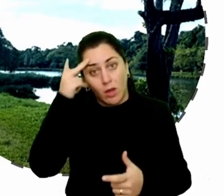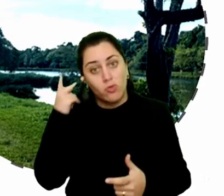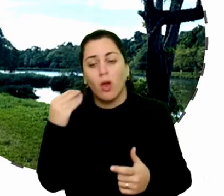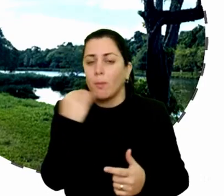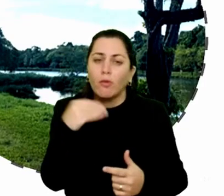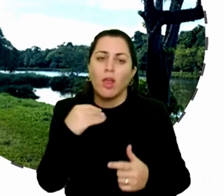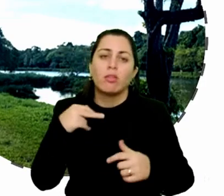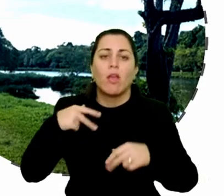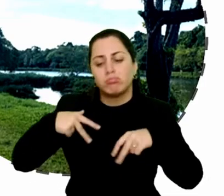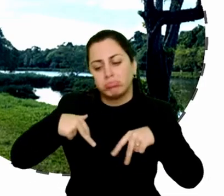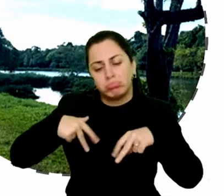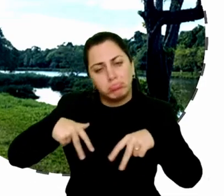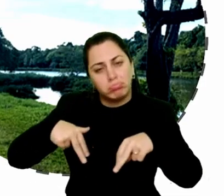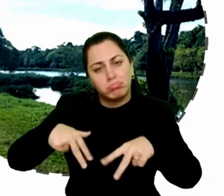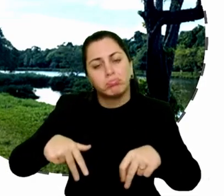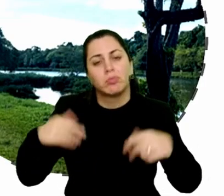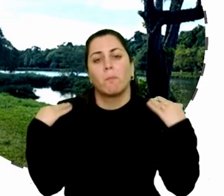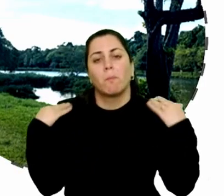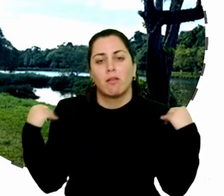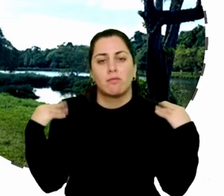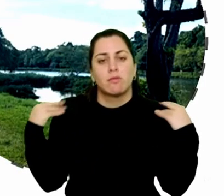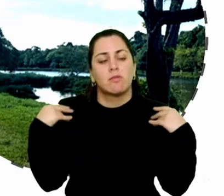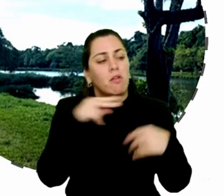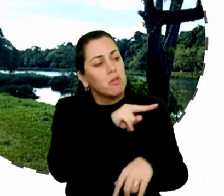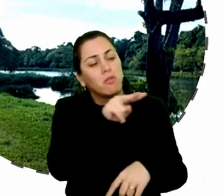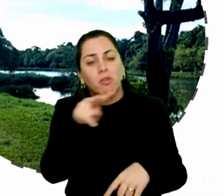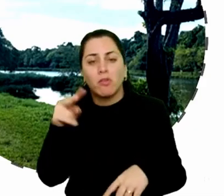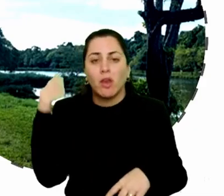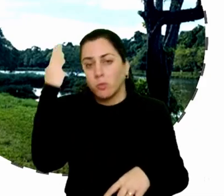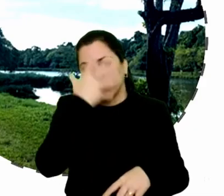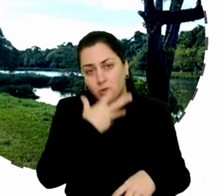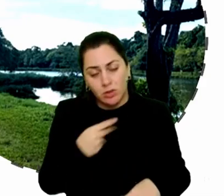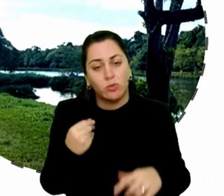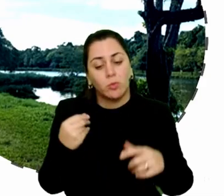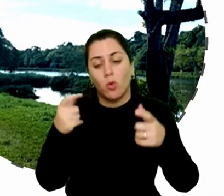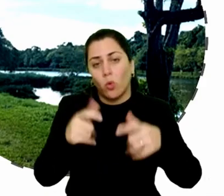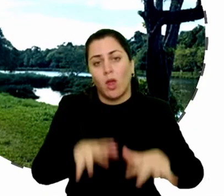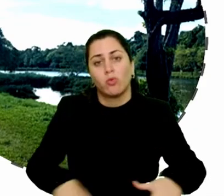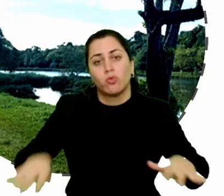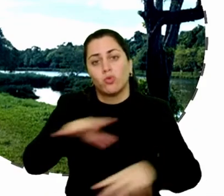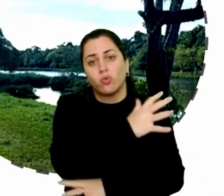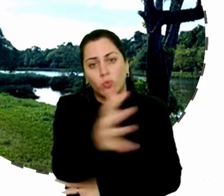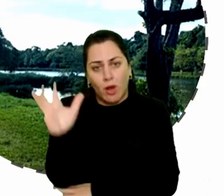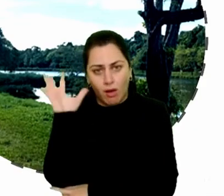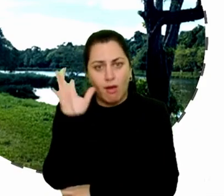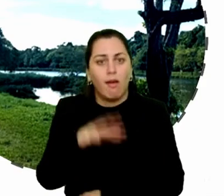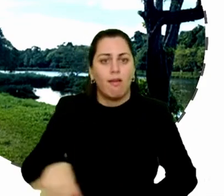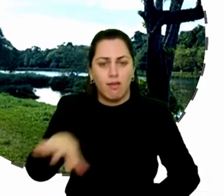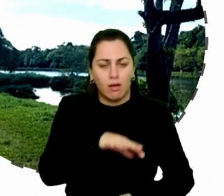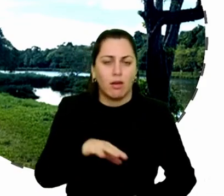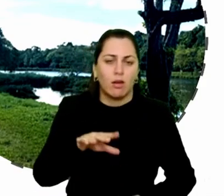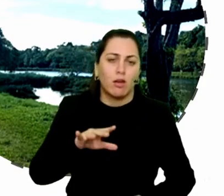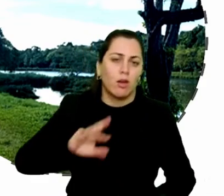o caminhar, aproveitar do caminhar, desfrutar do passeio ao longo de todo o parque, não só depois